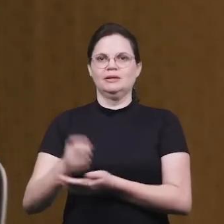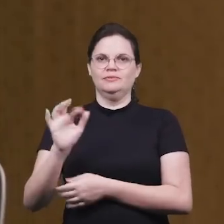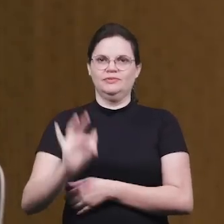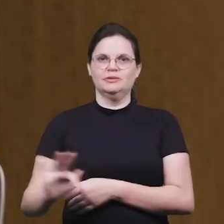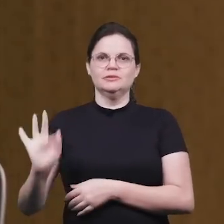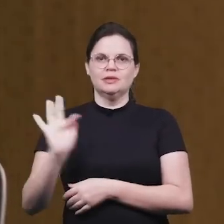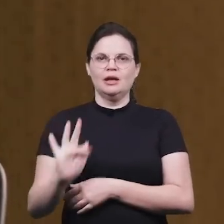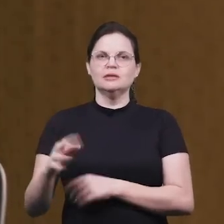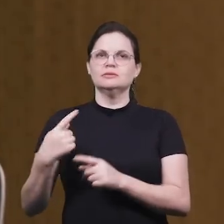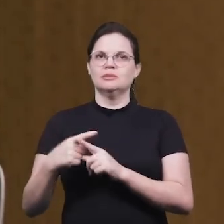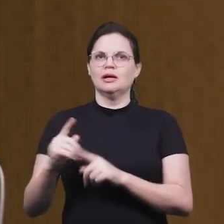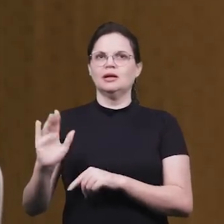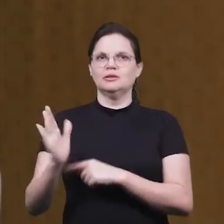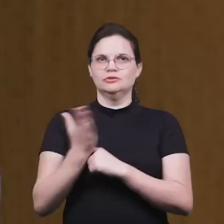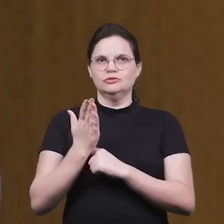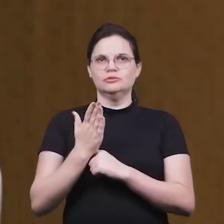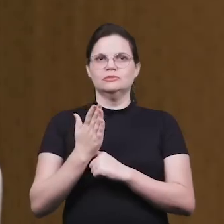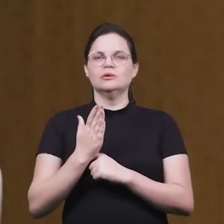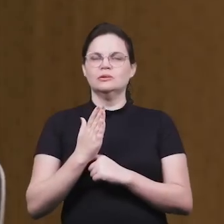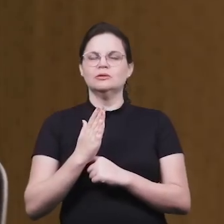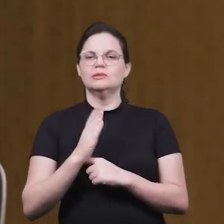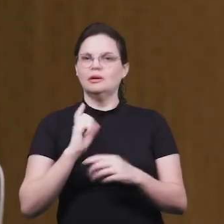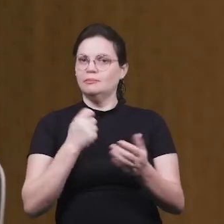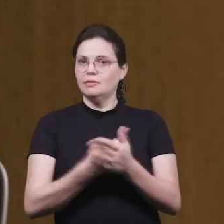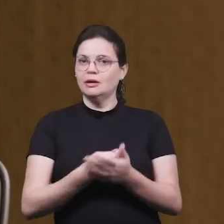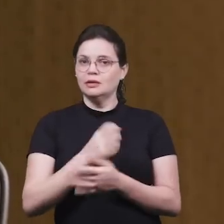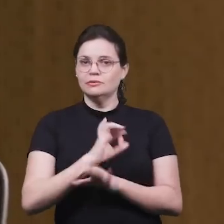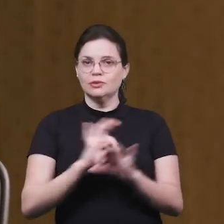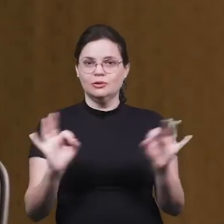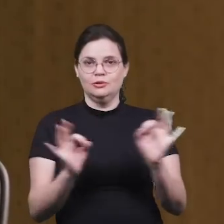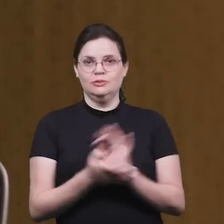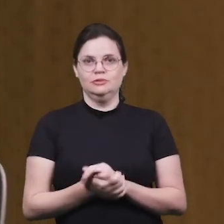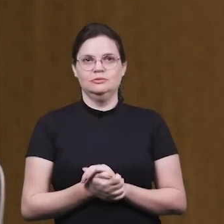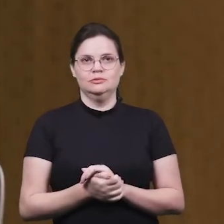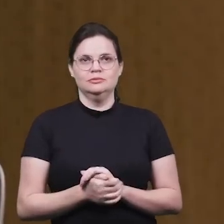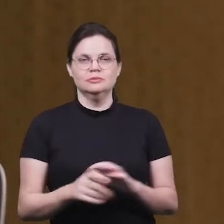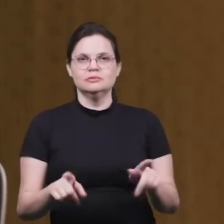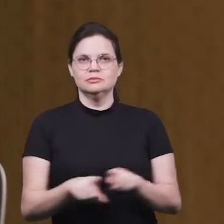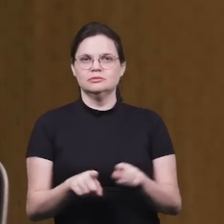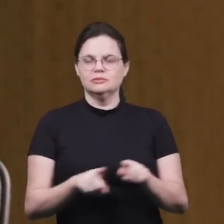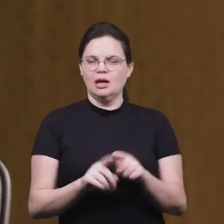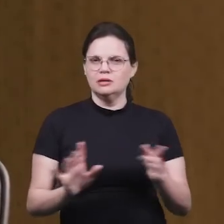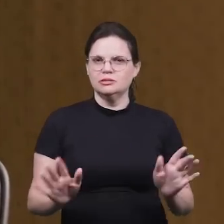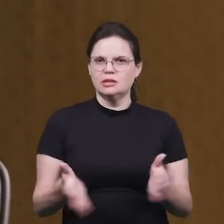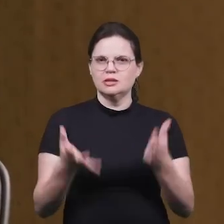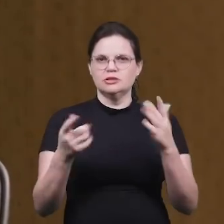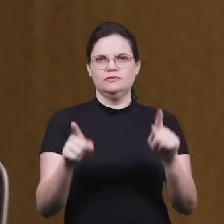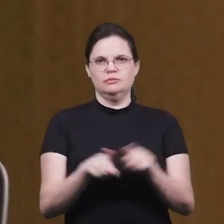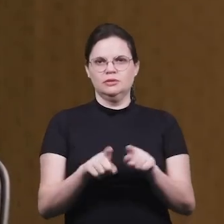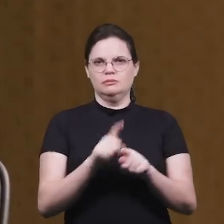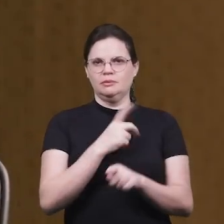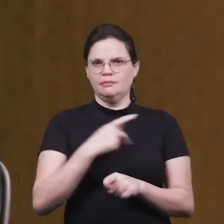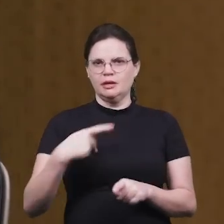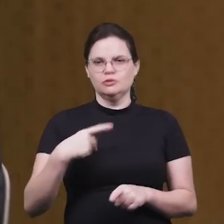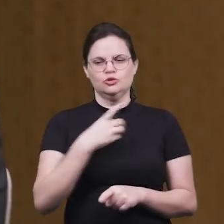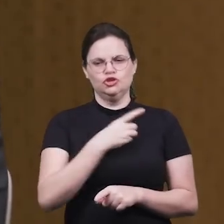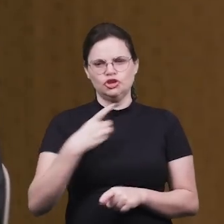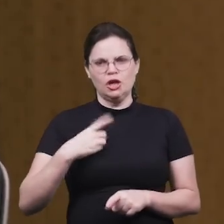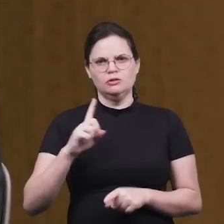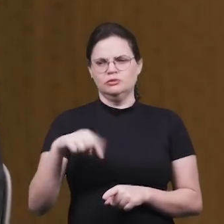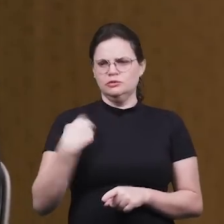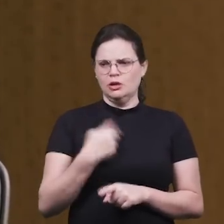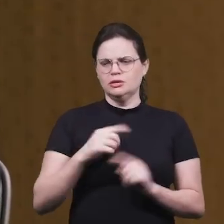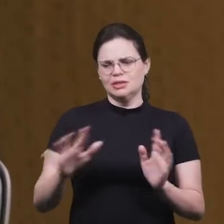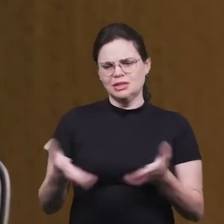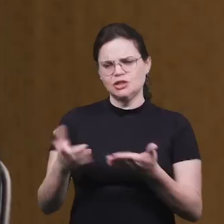aí ajudou a pagar a conta. Então, nós incentivamos, pastores, os obreiros, né, os diáconos, incentivam os